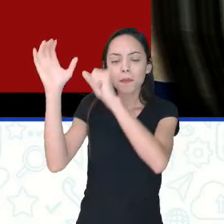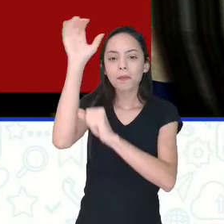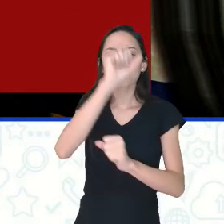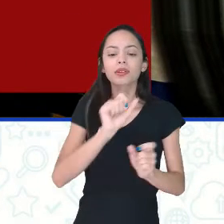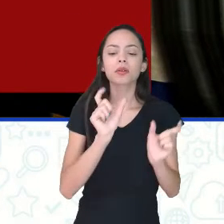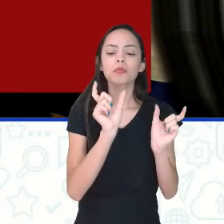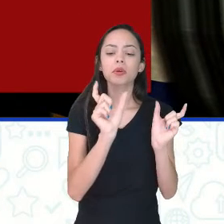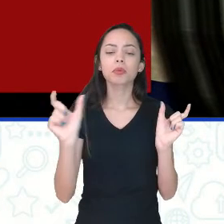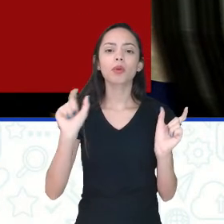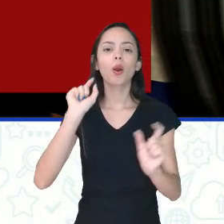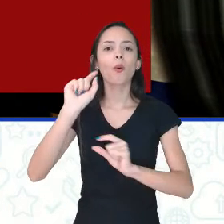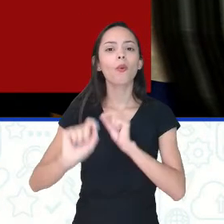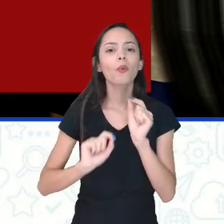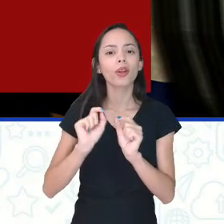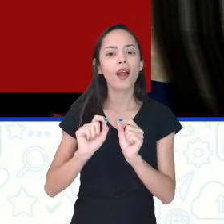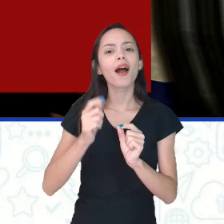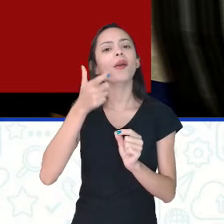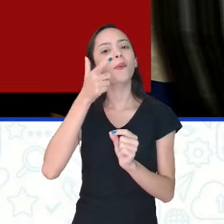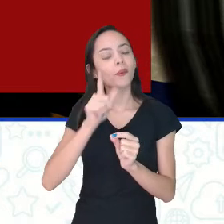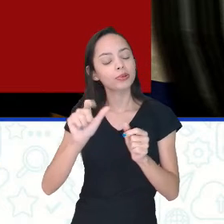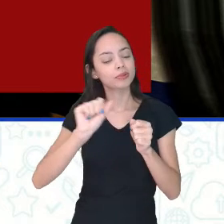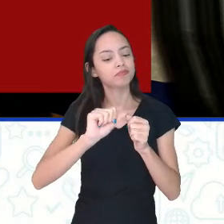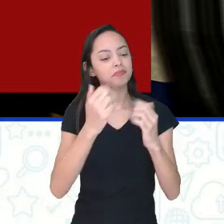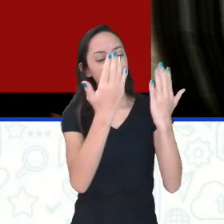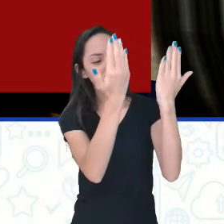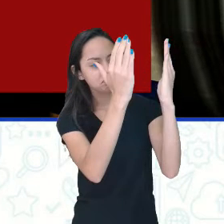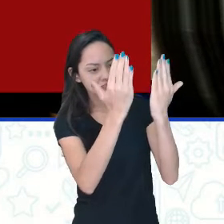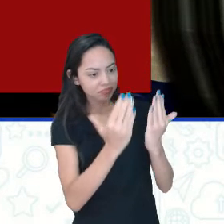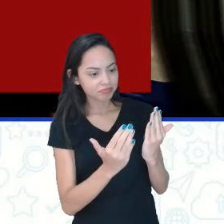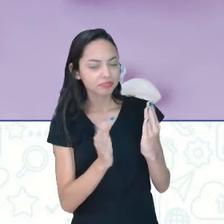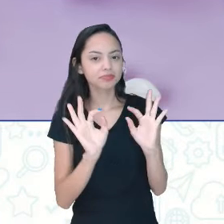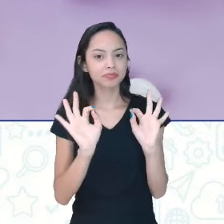e fazer essas análises enquanto vocês leem, tá?